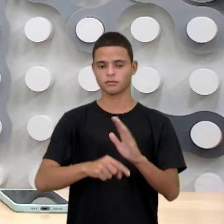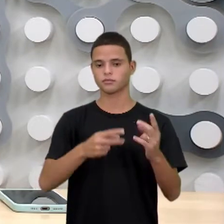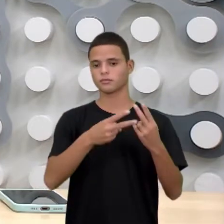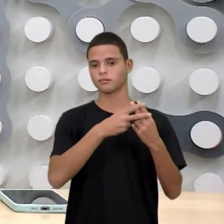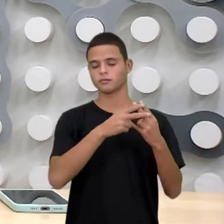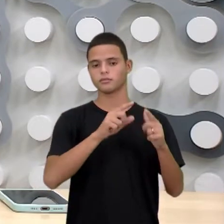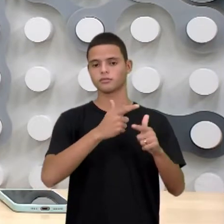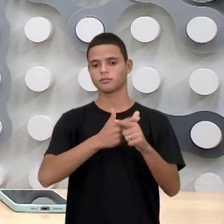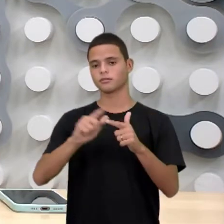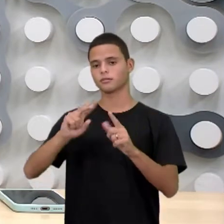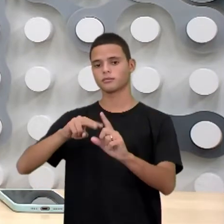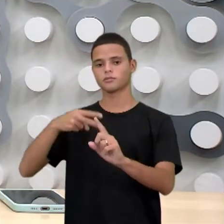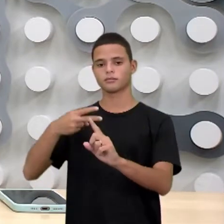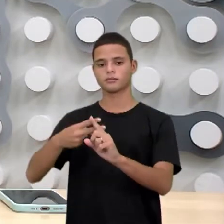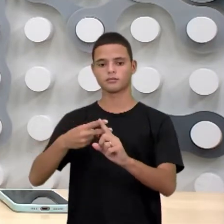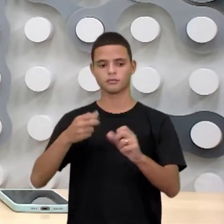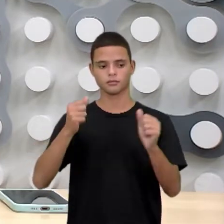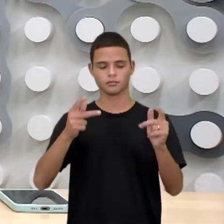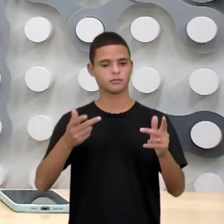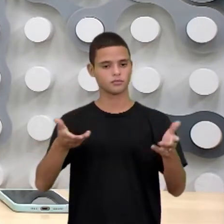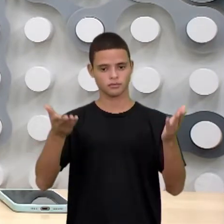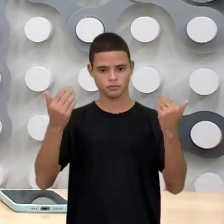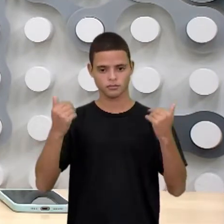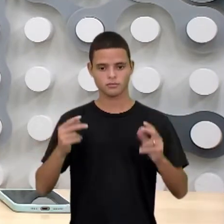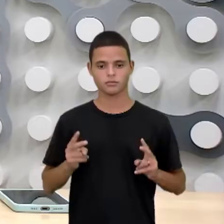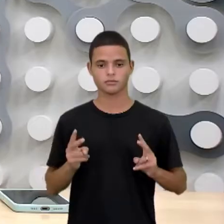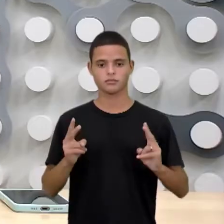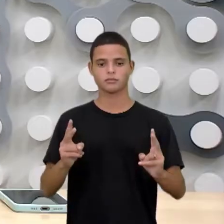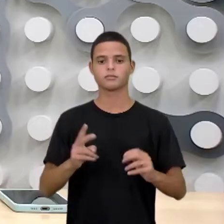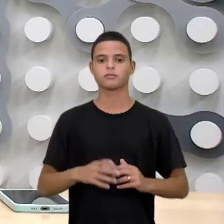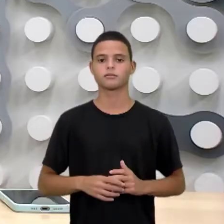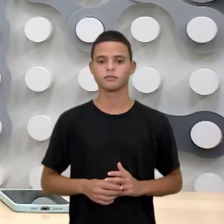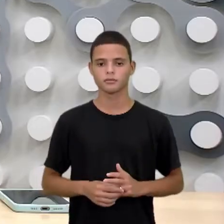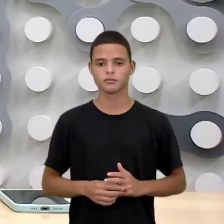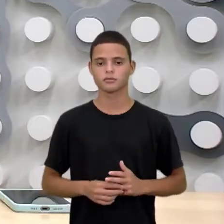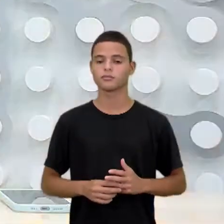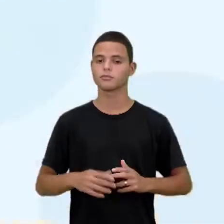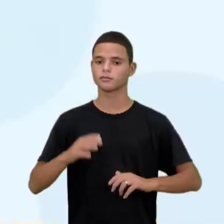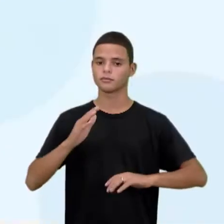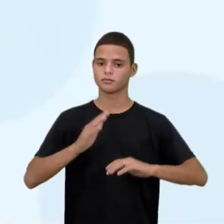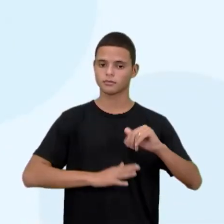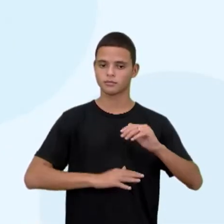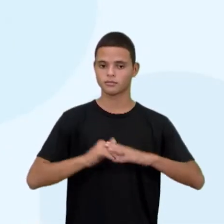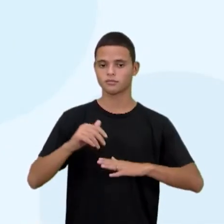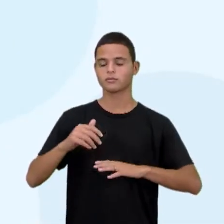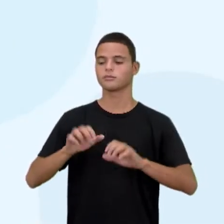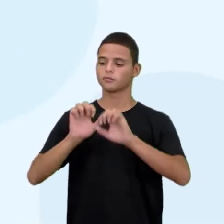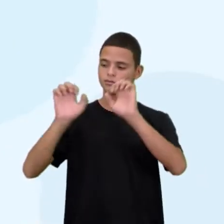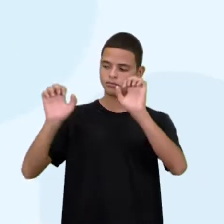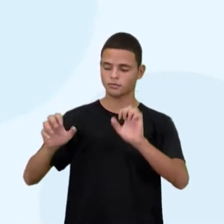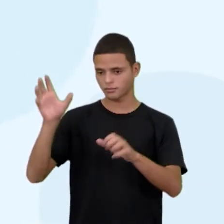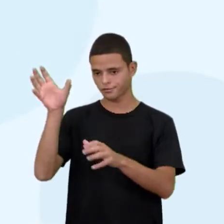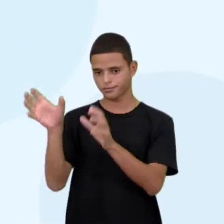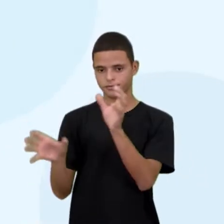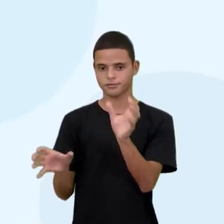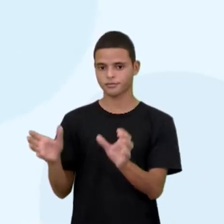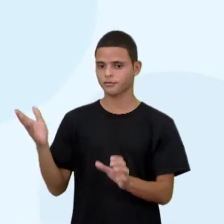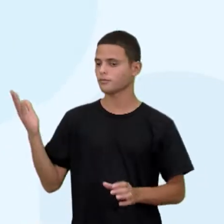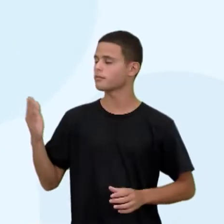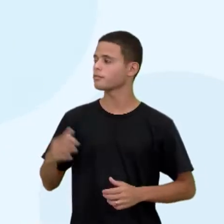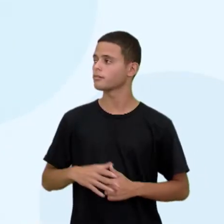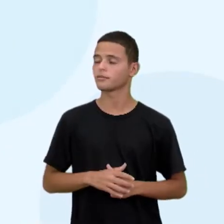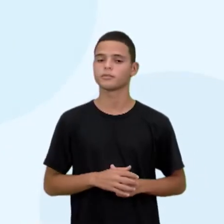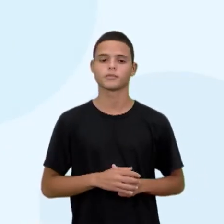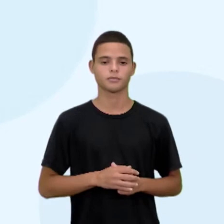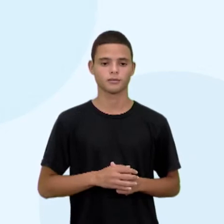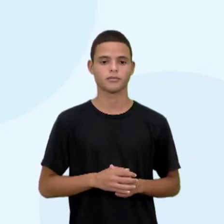Quem Divide Multiplica. Vamos lá dar sequência aí para ver aí as habilidades dos eixos estruturantes, está aí na tela. Nós